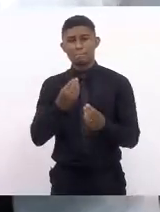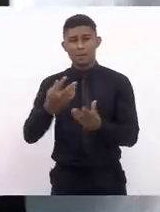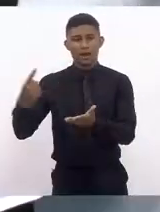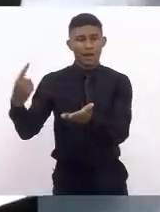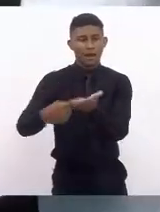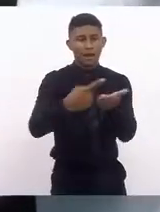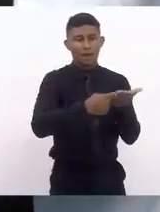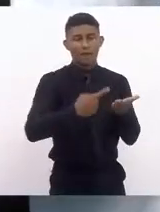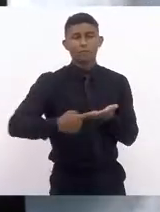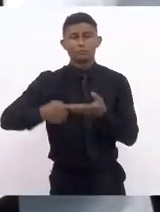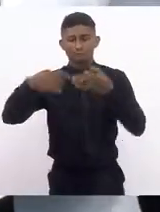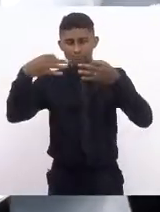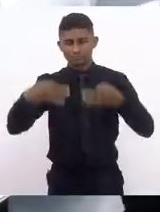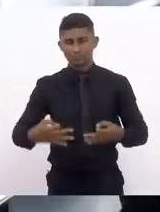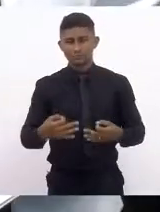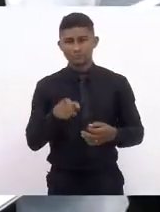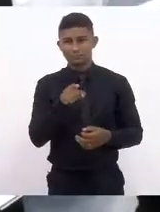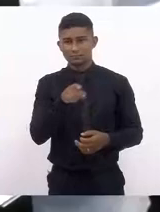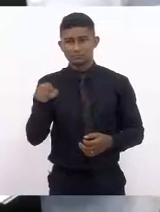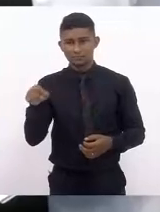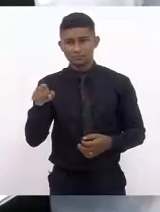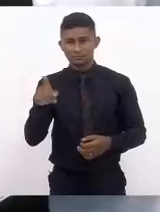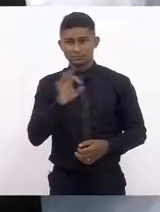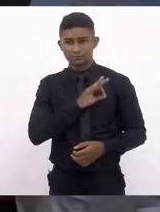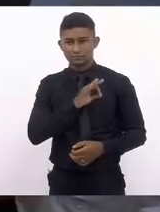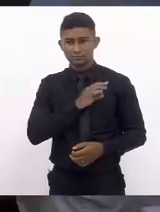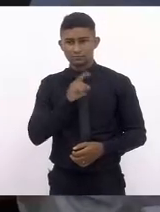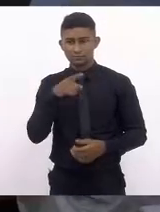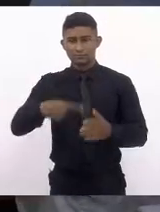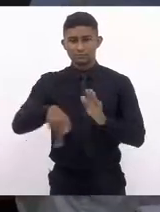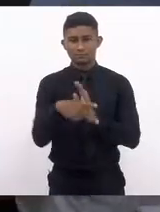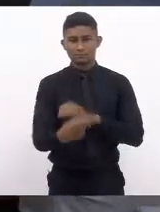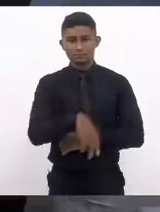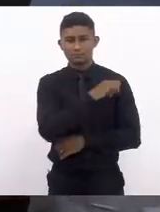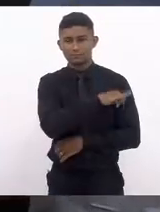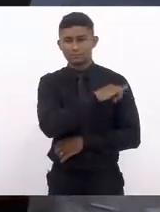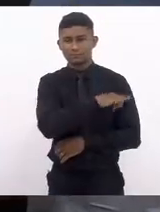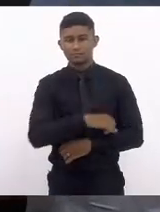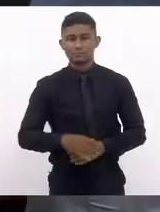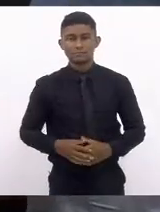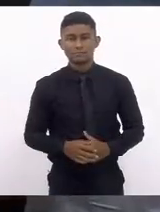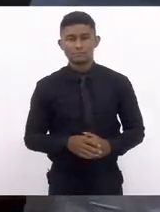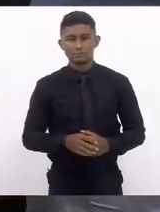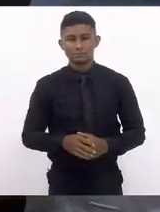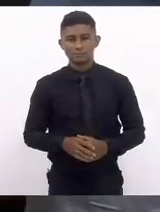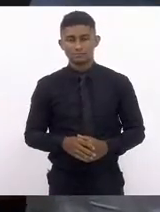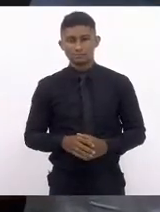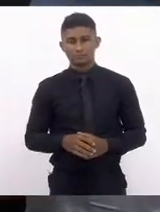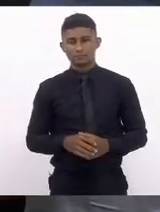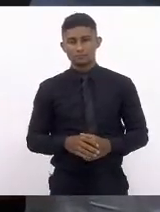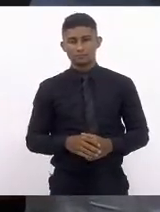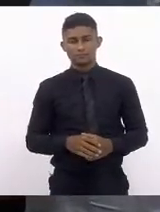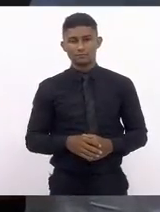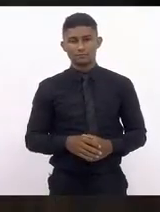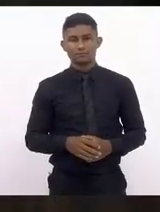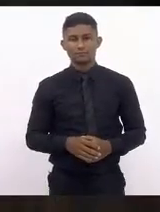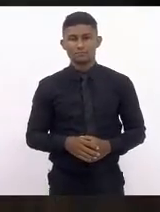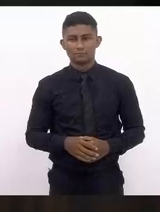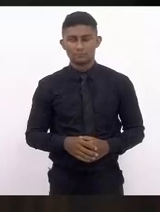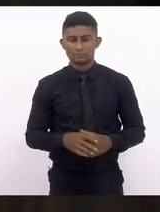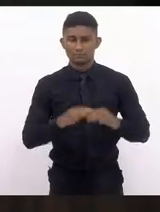esse acordo e valorizar os praças do Estado do Rio de Janeiro seu presente eu olha só